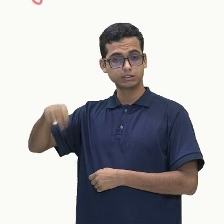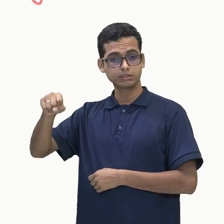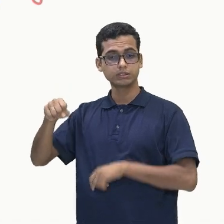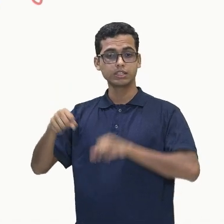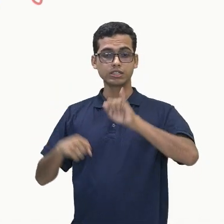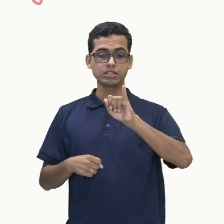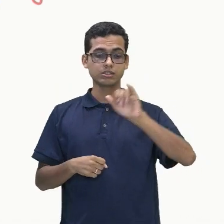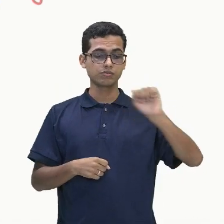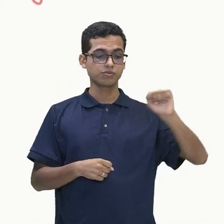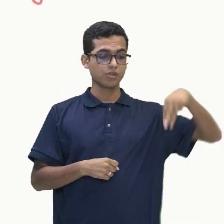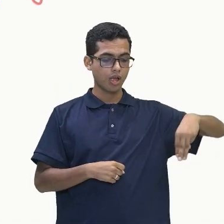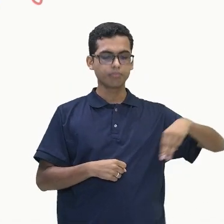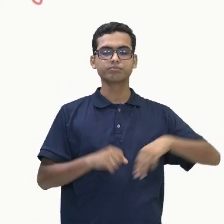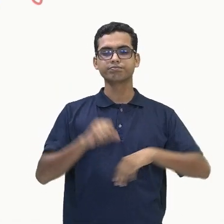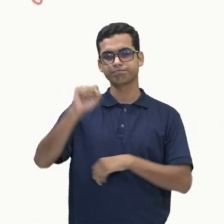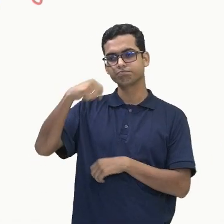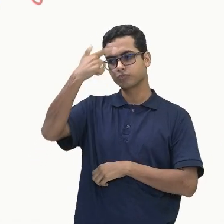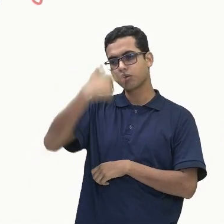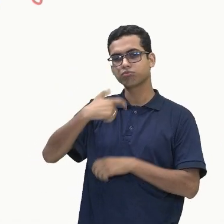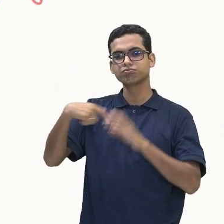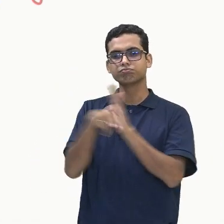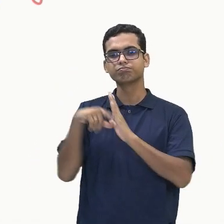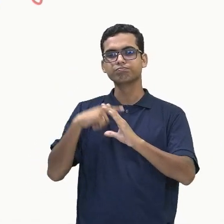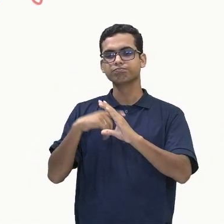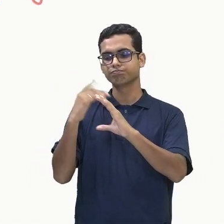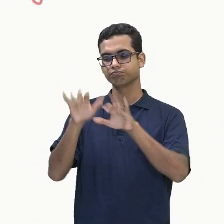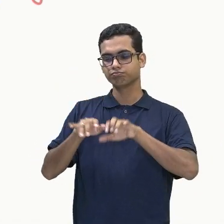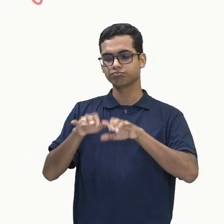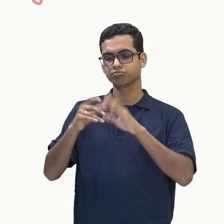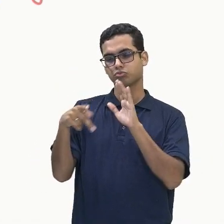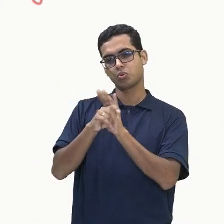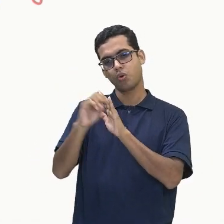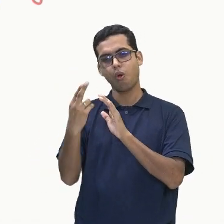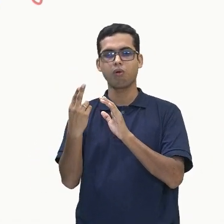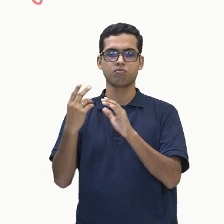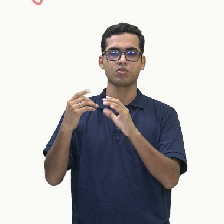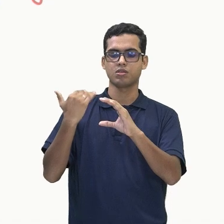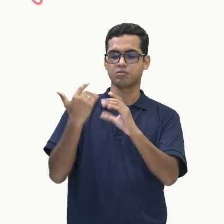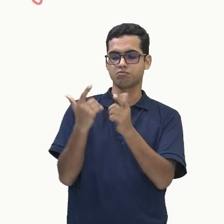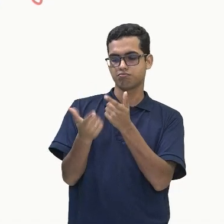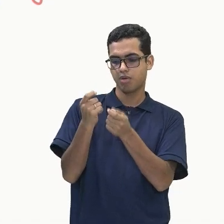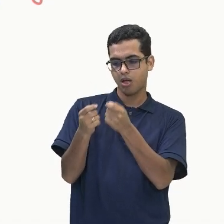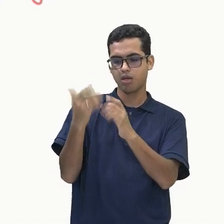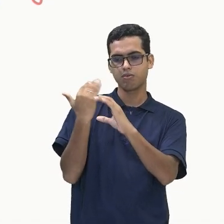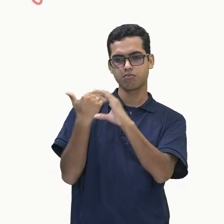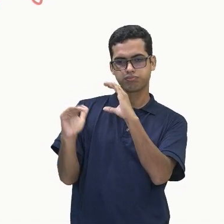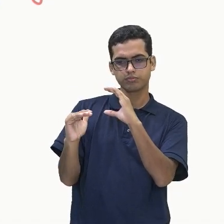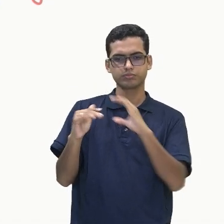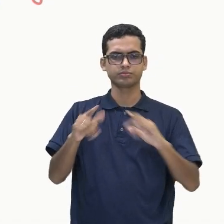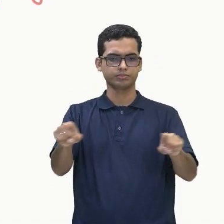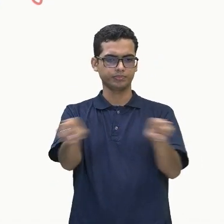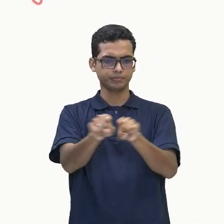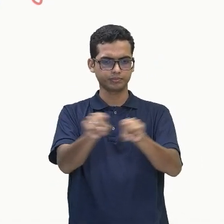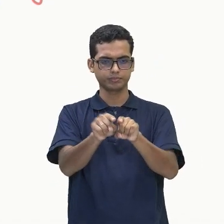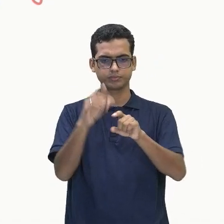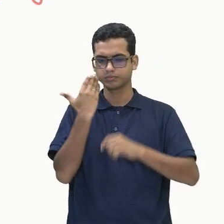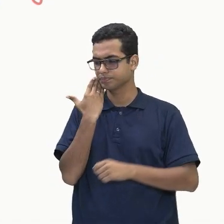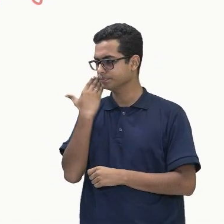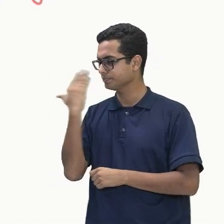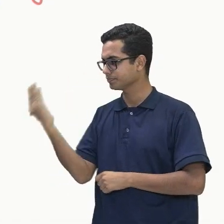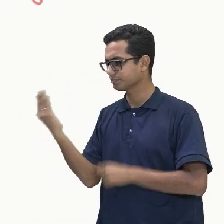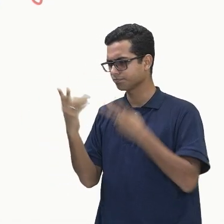she, porque eu estou falando ela, né? Mas aqui eu não posso replicar o